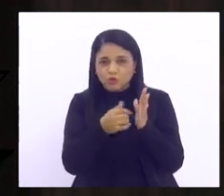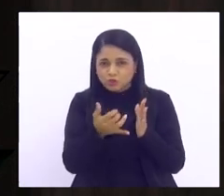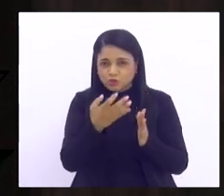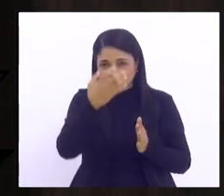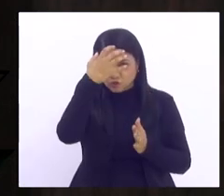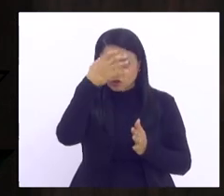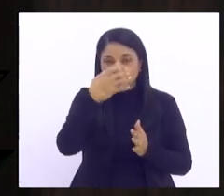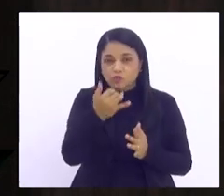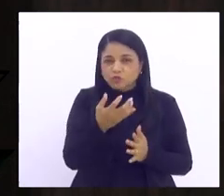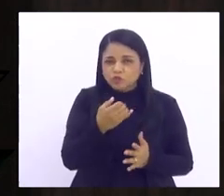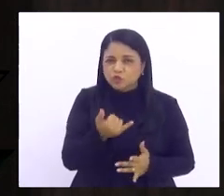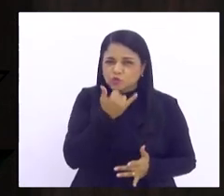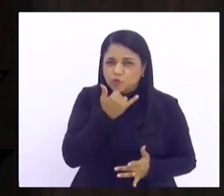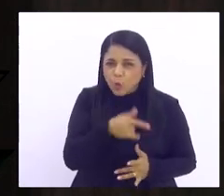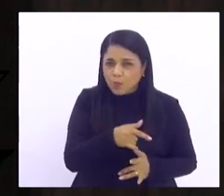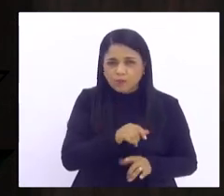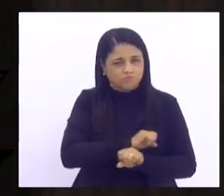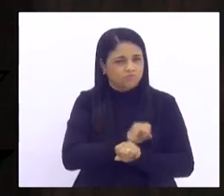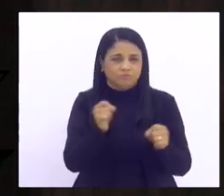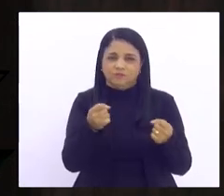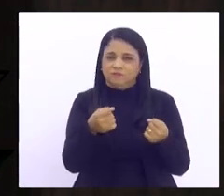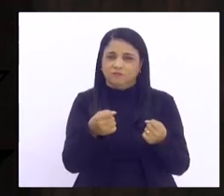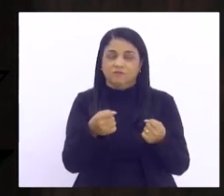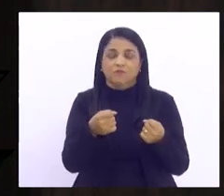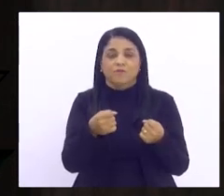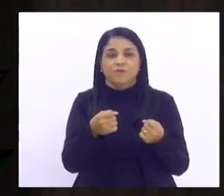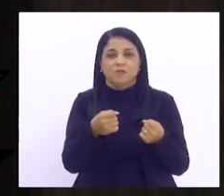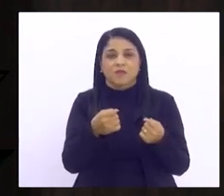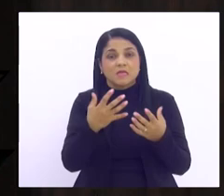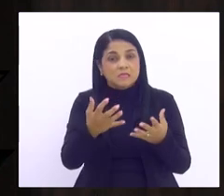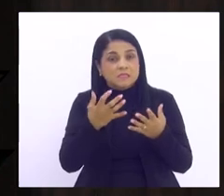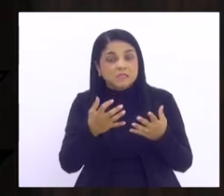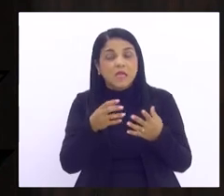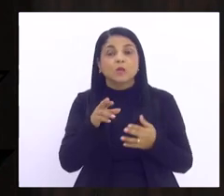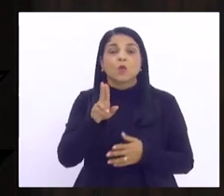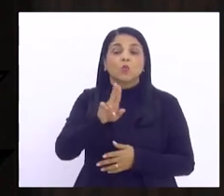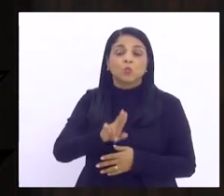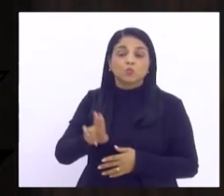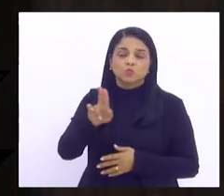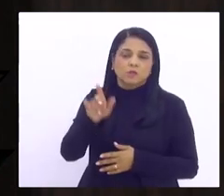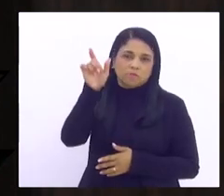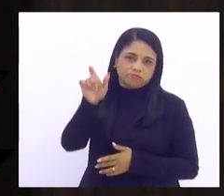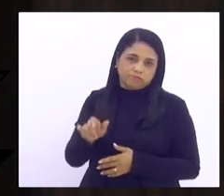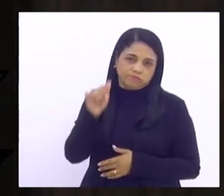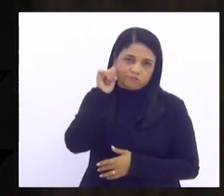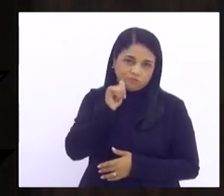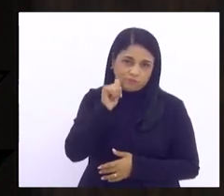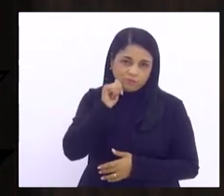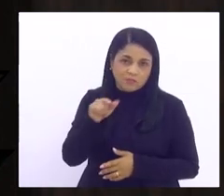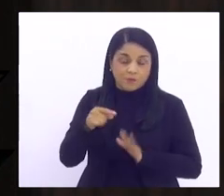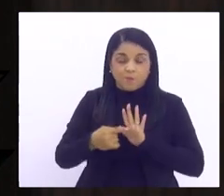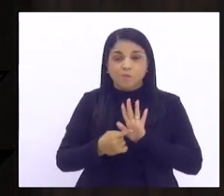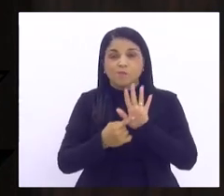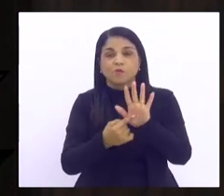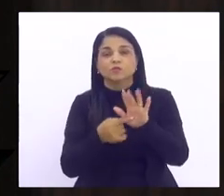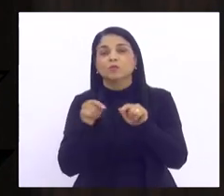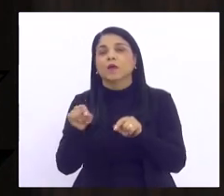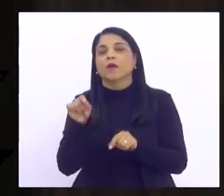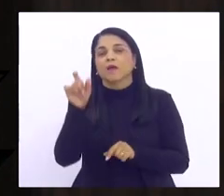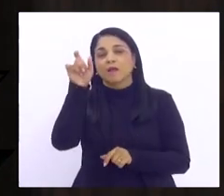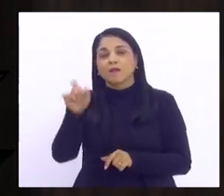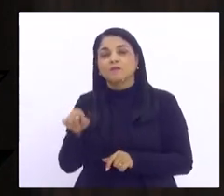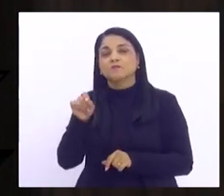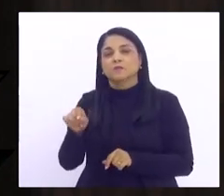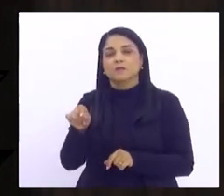mas eles também não querem fortalecer a segurança pública. Eles querem usar as mulheres para apresentar a elas,